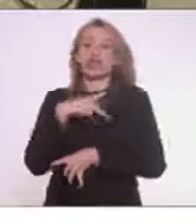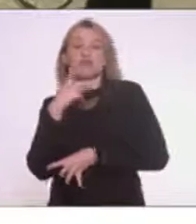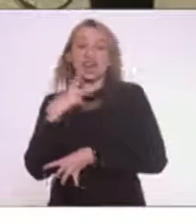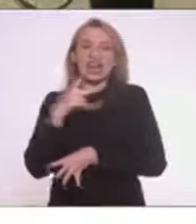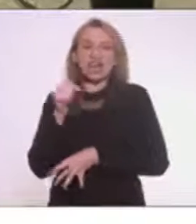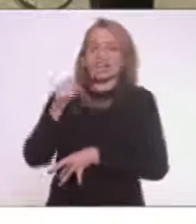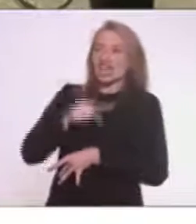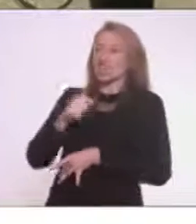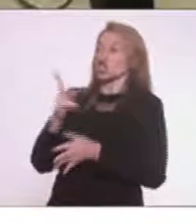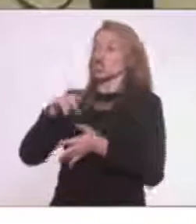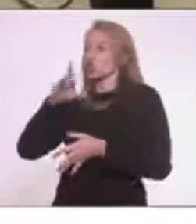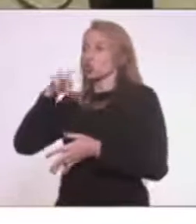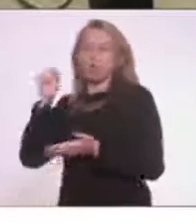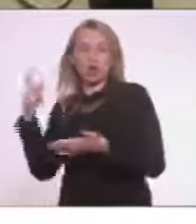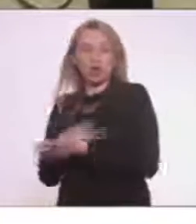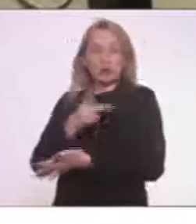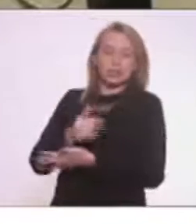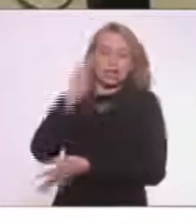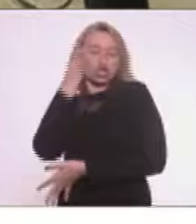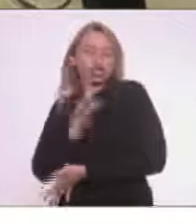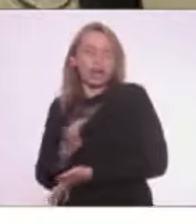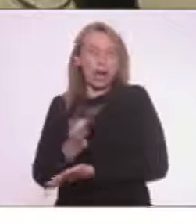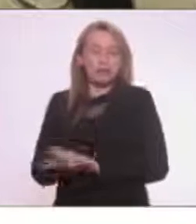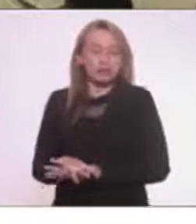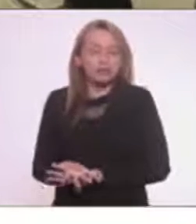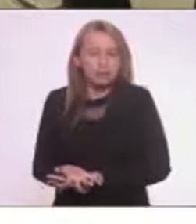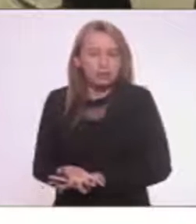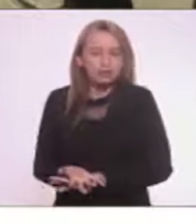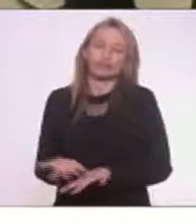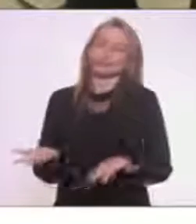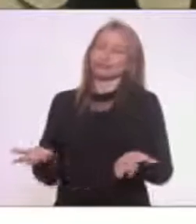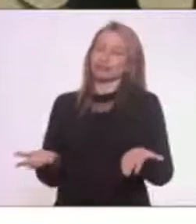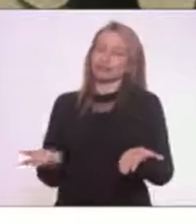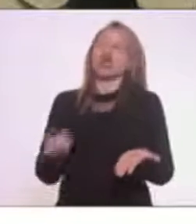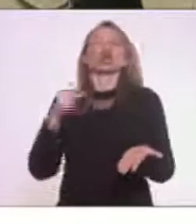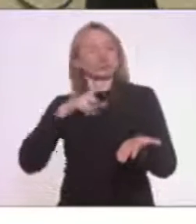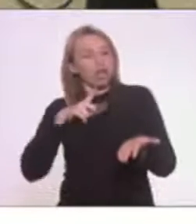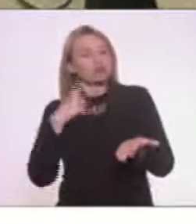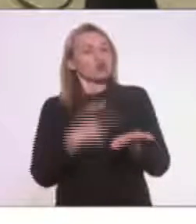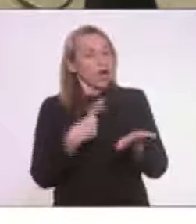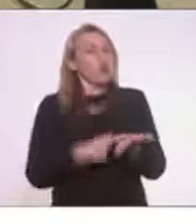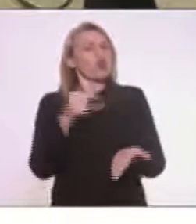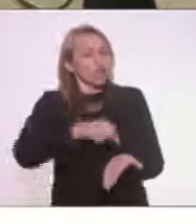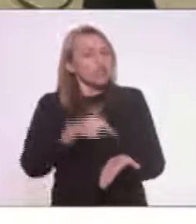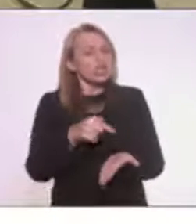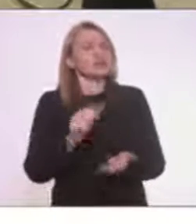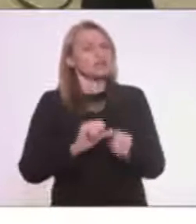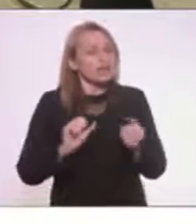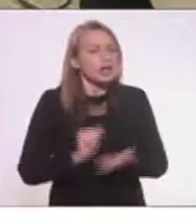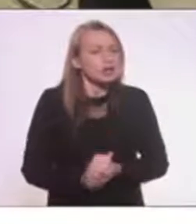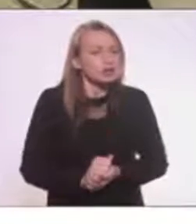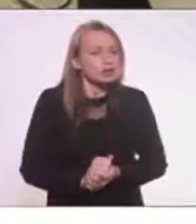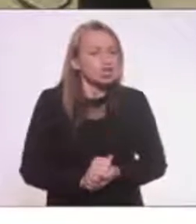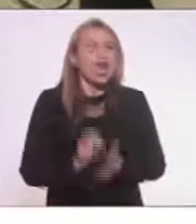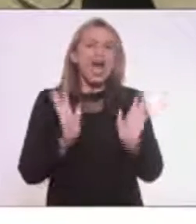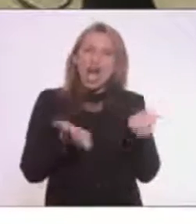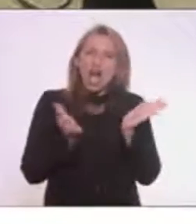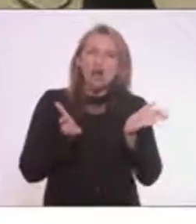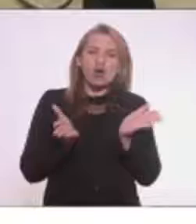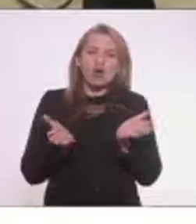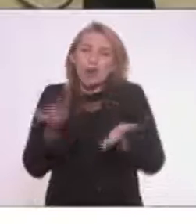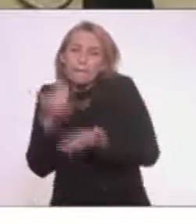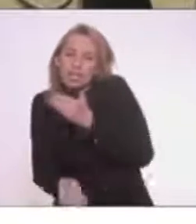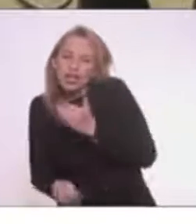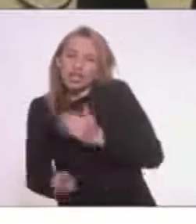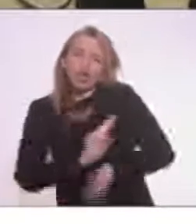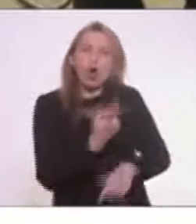que aqui nunca aconteceu isso, que não sabe o quórum, nós temos um acordo aqui, que foi feito. Agora aqui ganha se